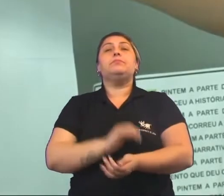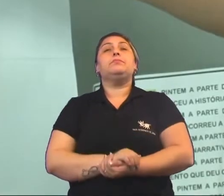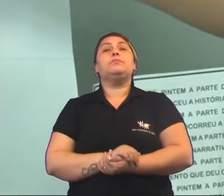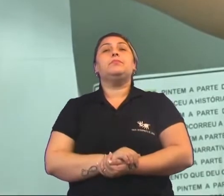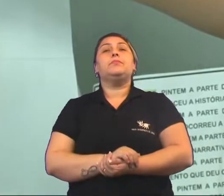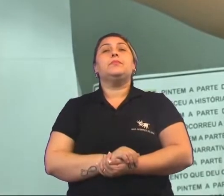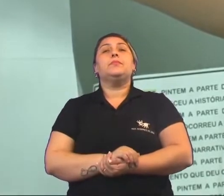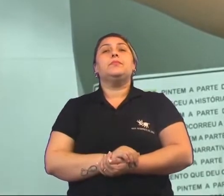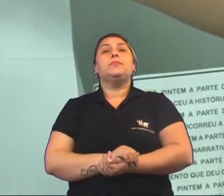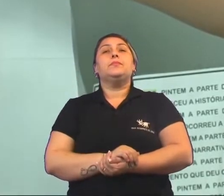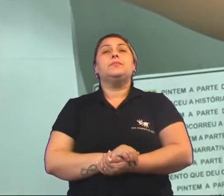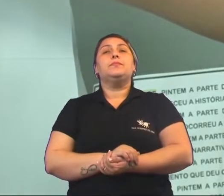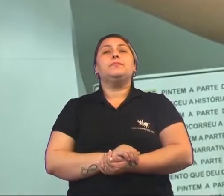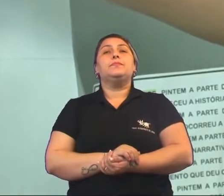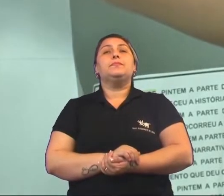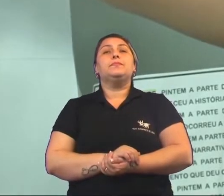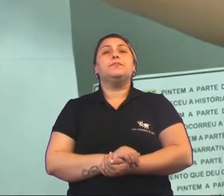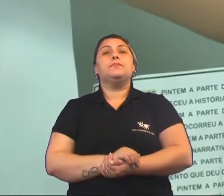Para o ardiloso,